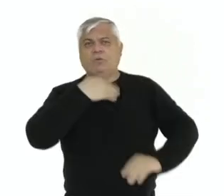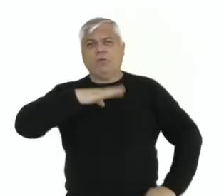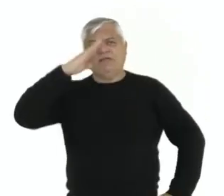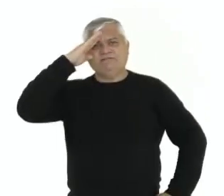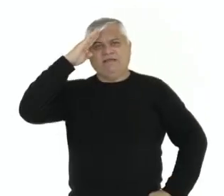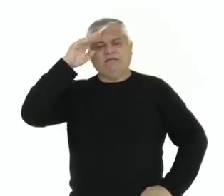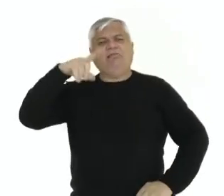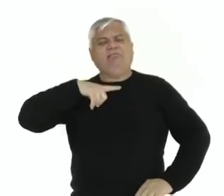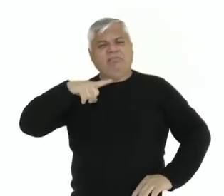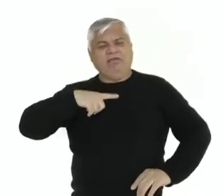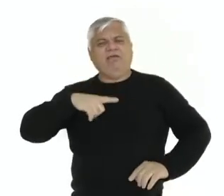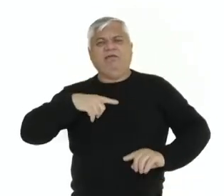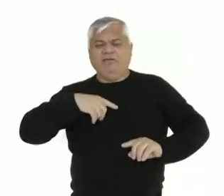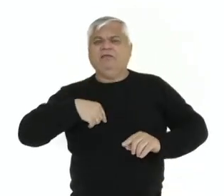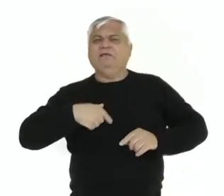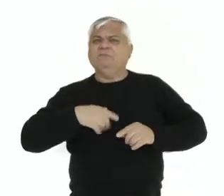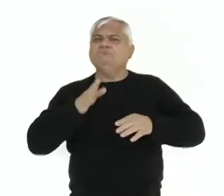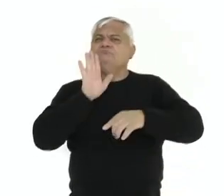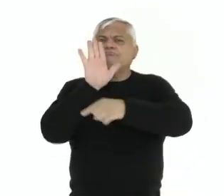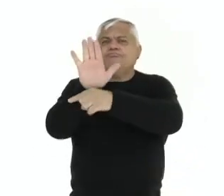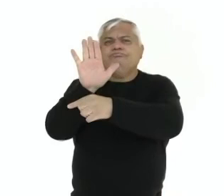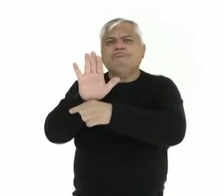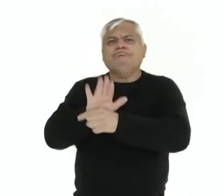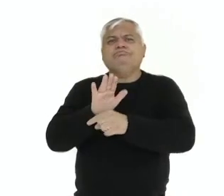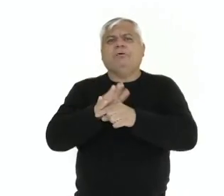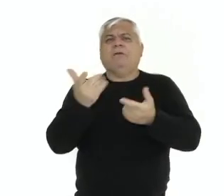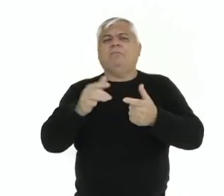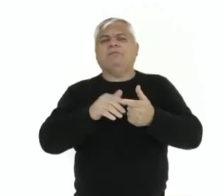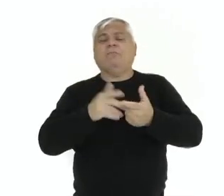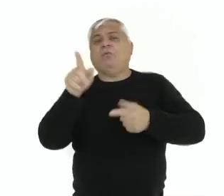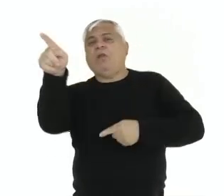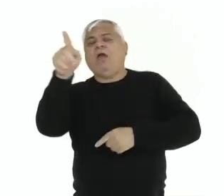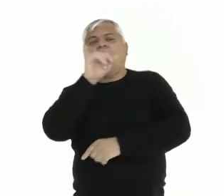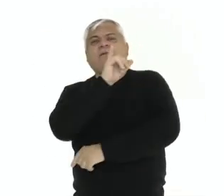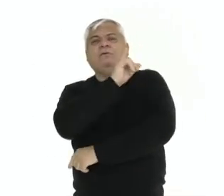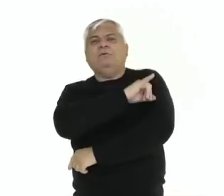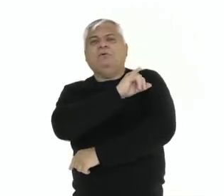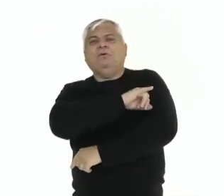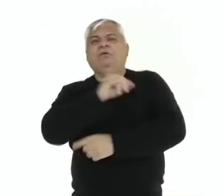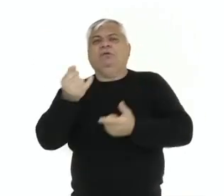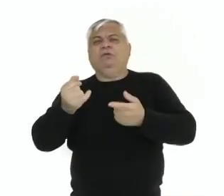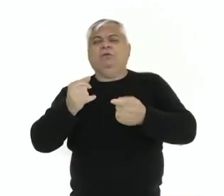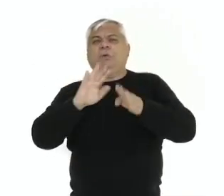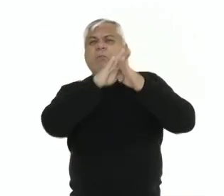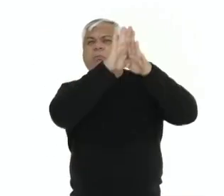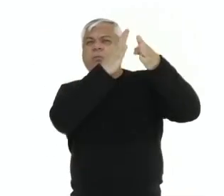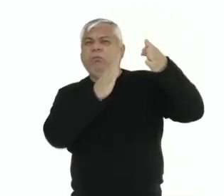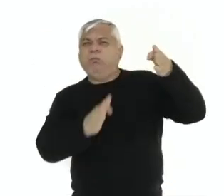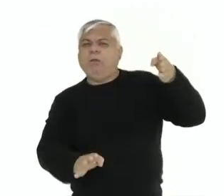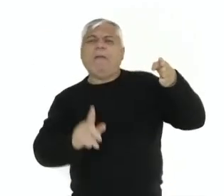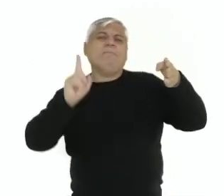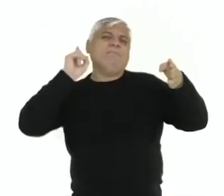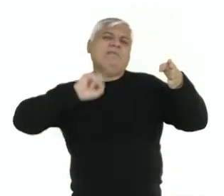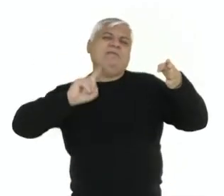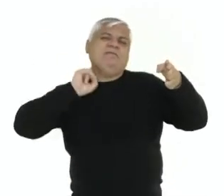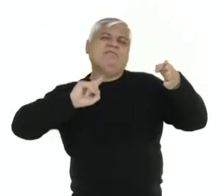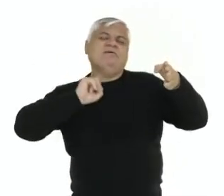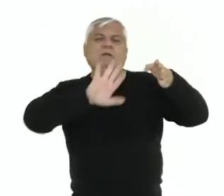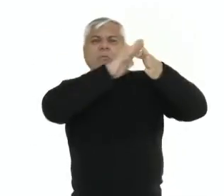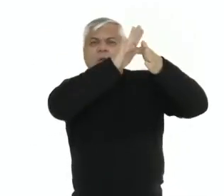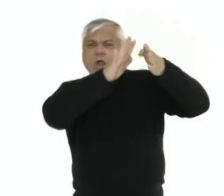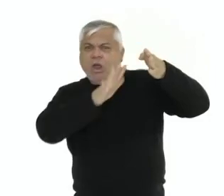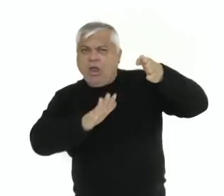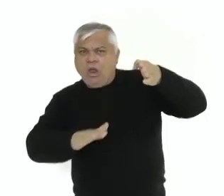no enfrentamento de desastres naturais, como, por exemplo, o rompimento da barragem de Brumadinho, em Minas